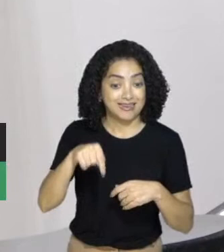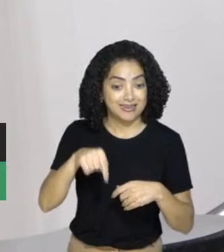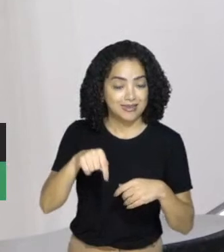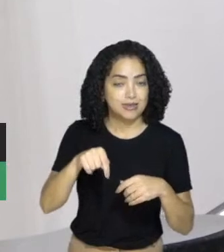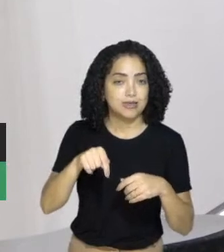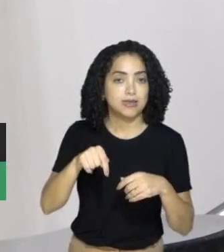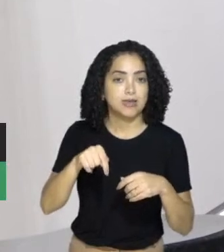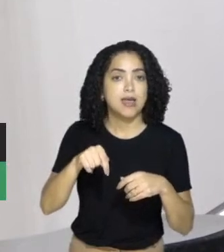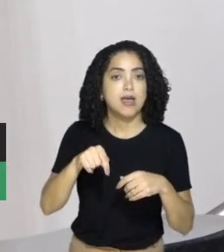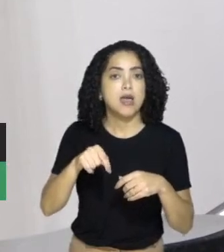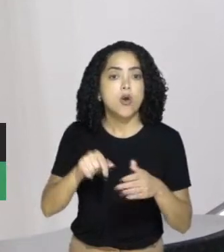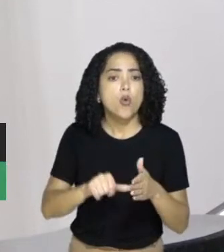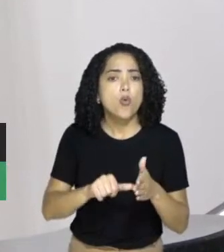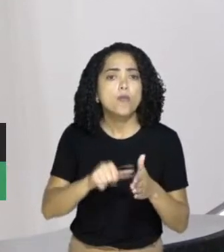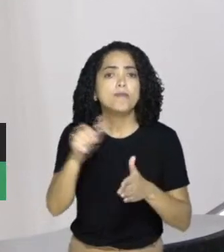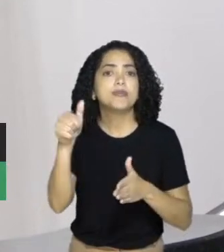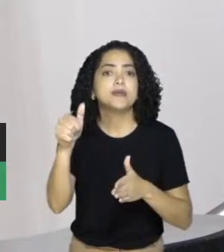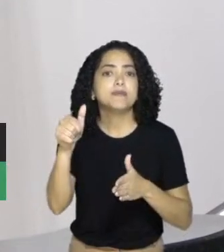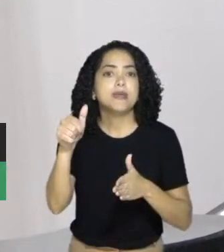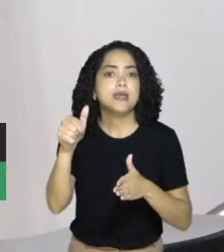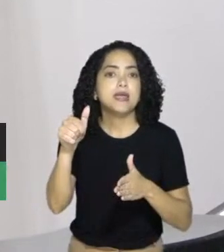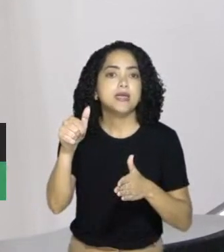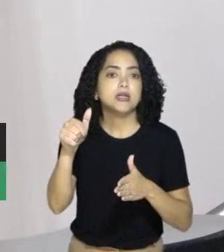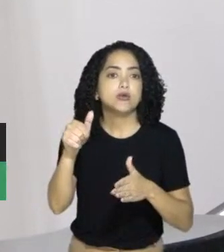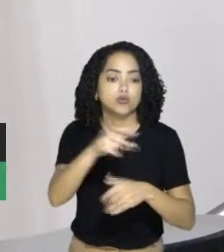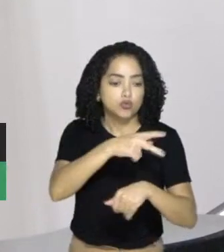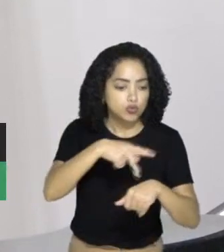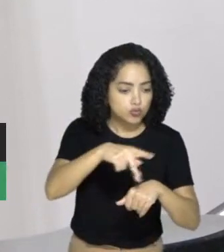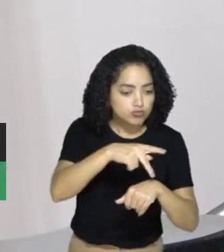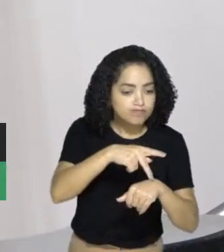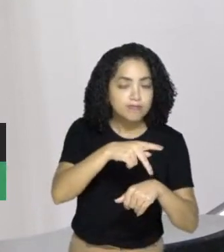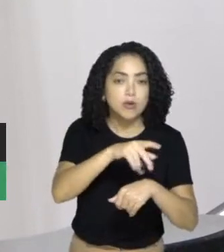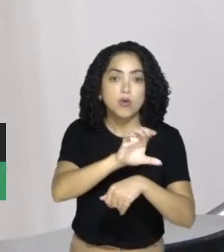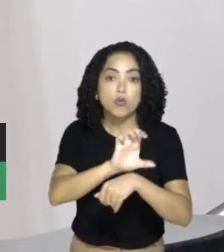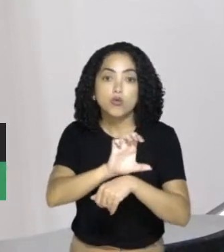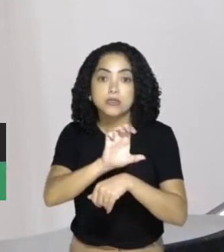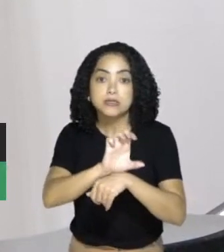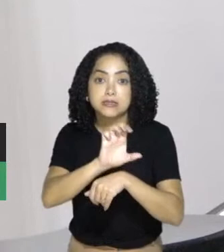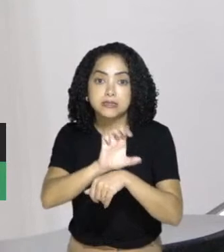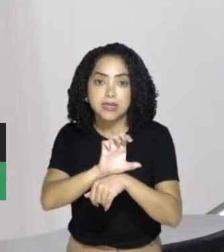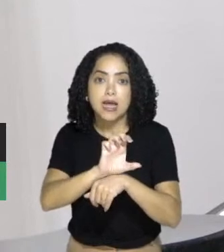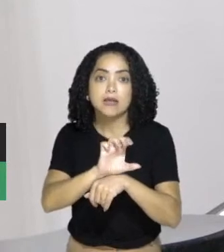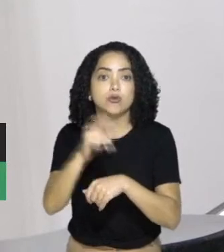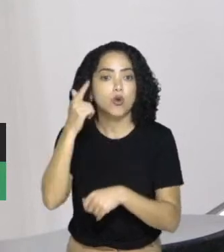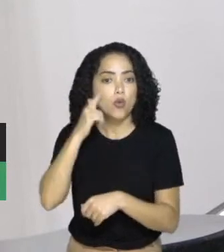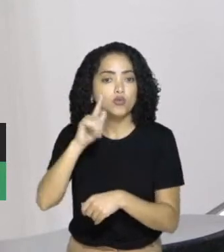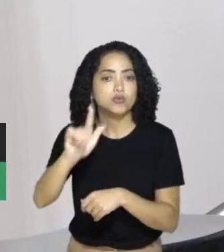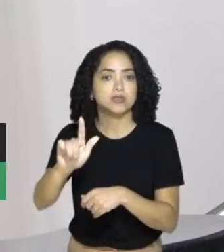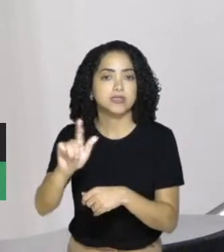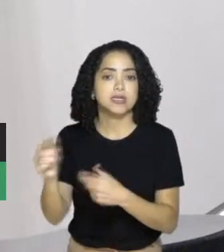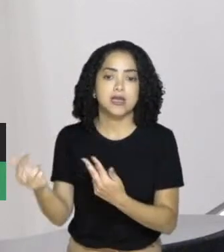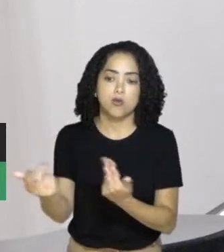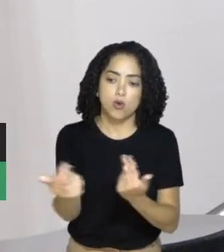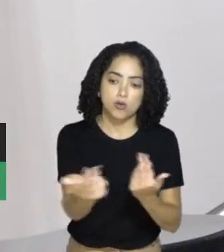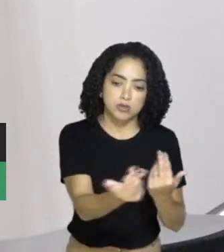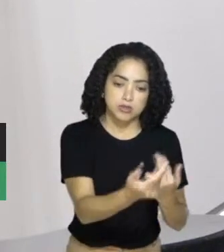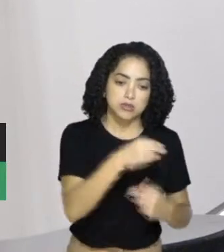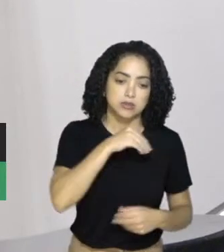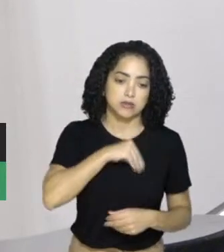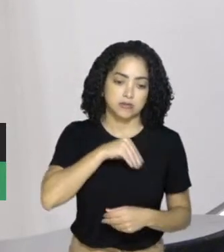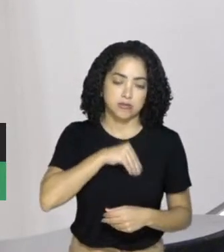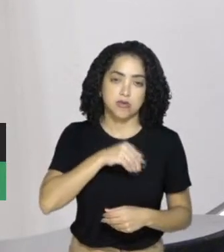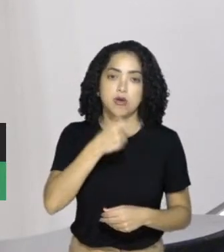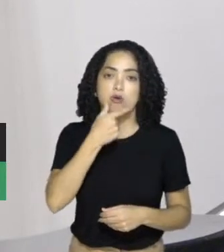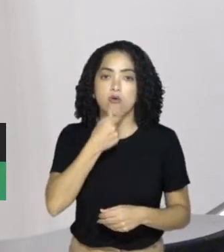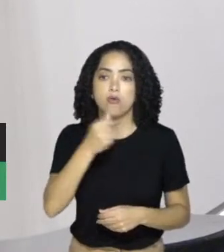ser o primeiro estado do país a conquistar a igualdade salarial para homens e